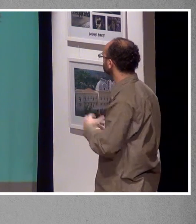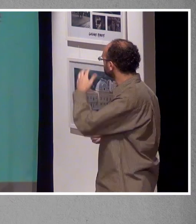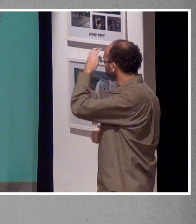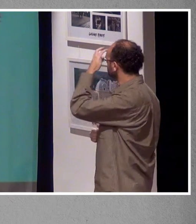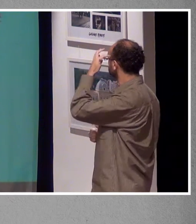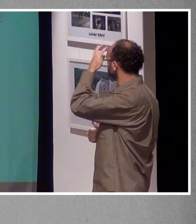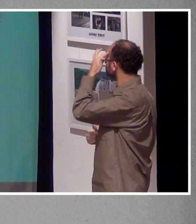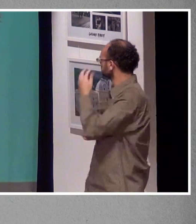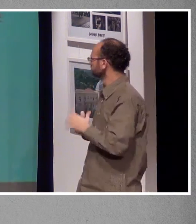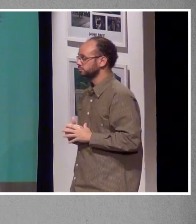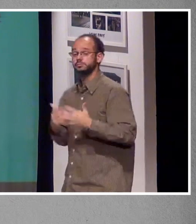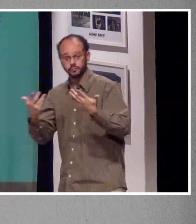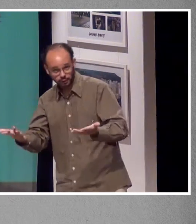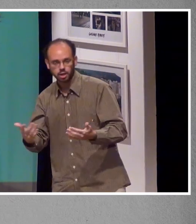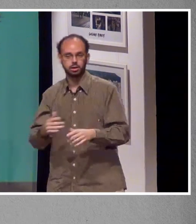Próximo.